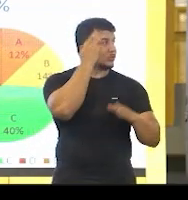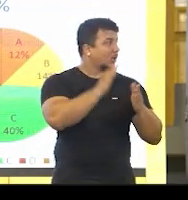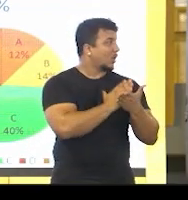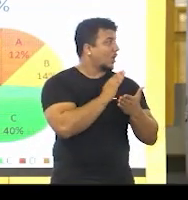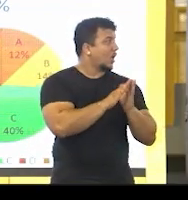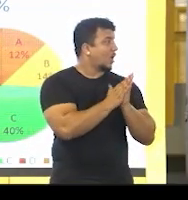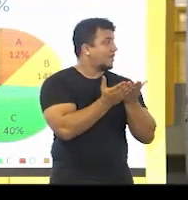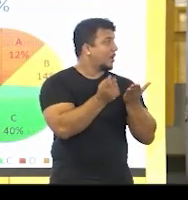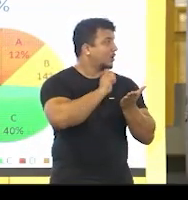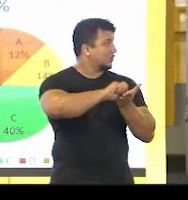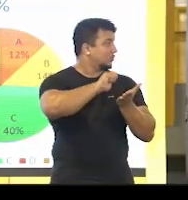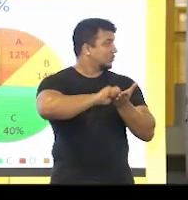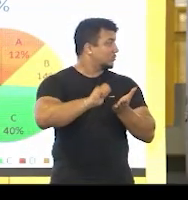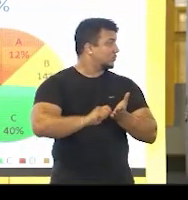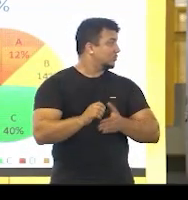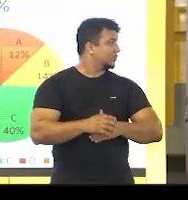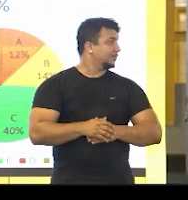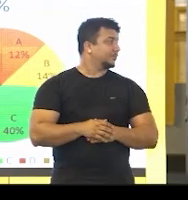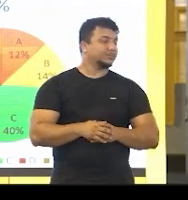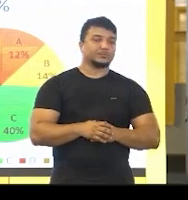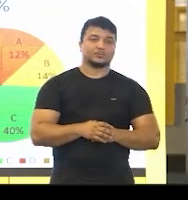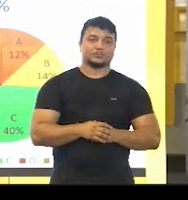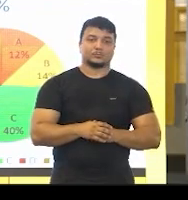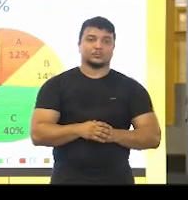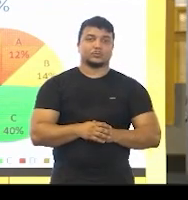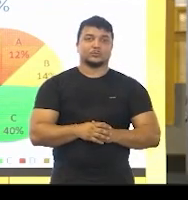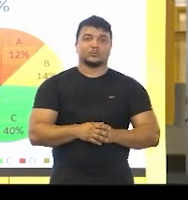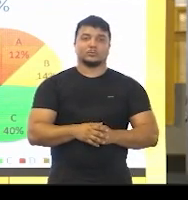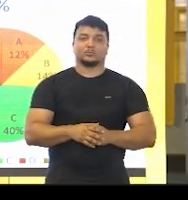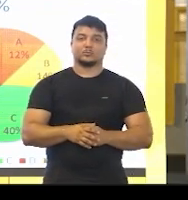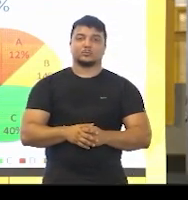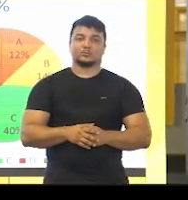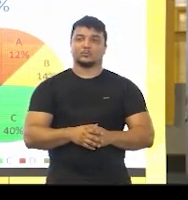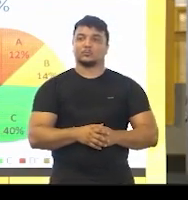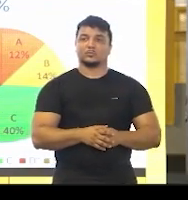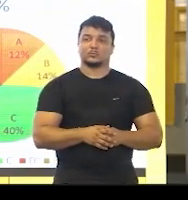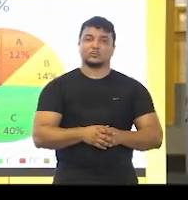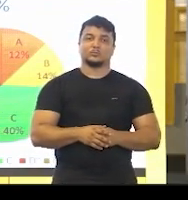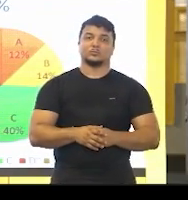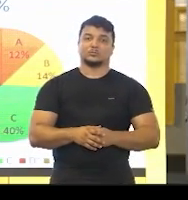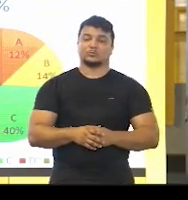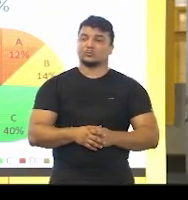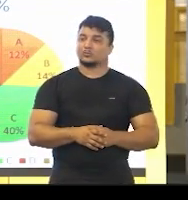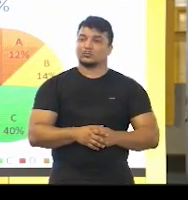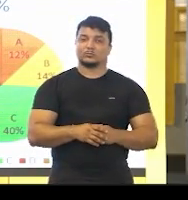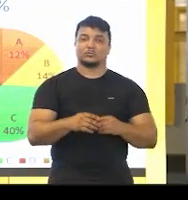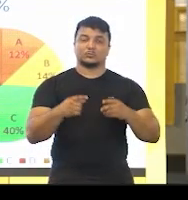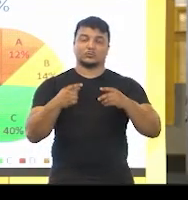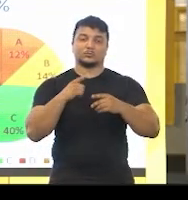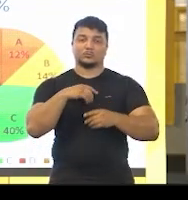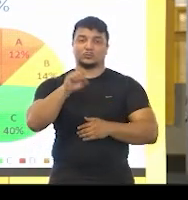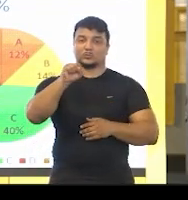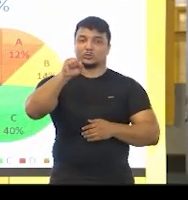anotando. Valeu, galera. Vai lá, grifa a palavra sofista, vai. Grifa, diz assim, ó. Puxa a